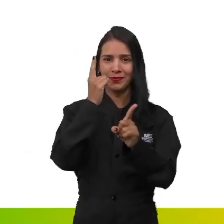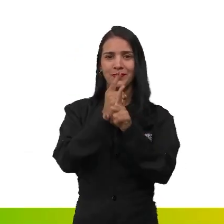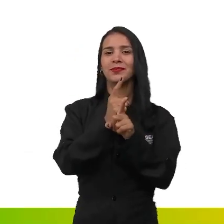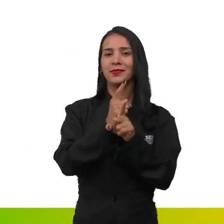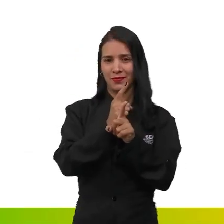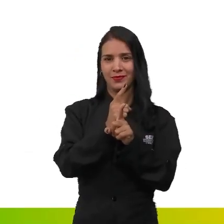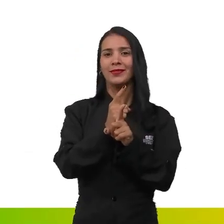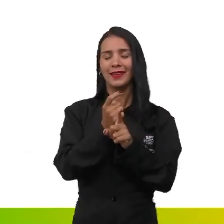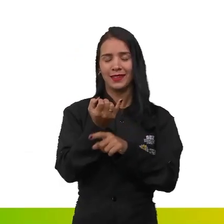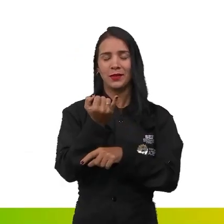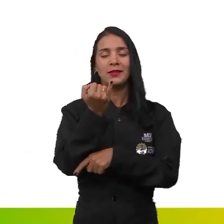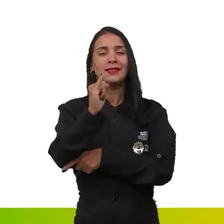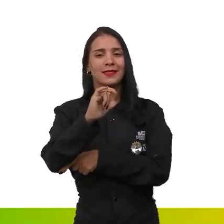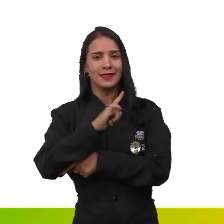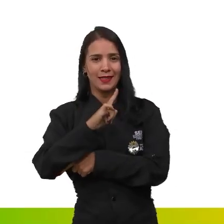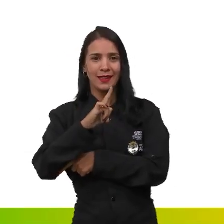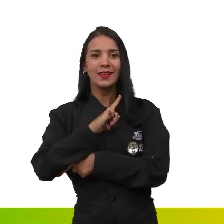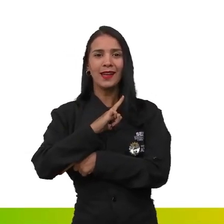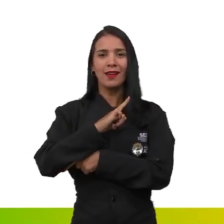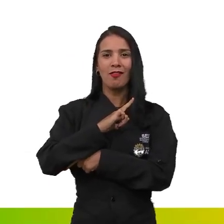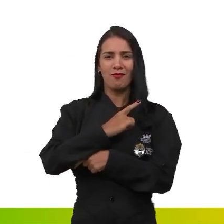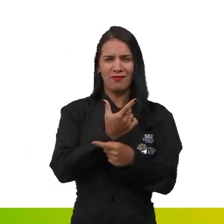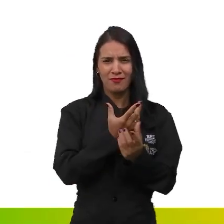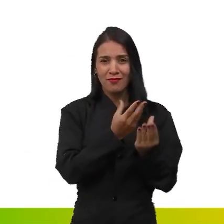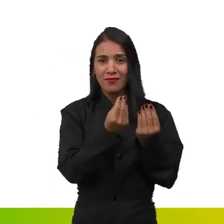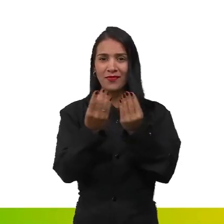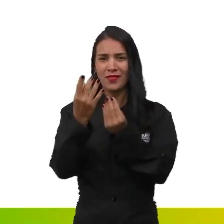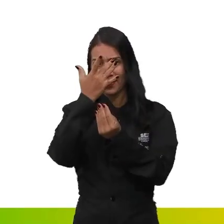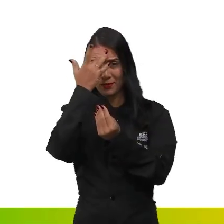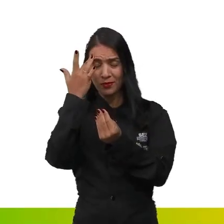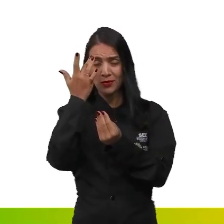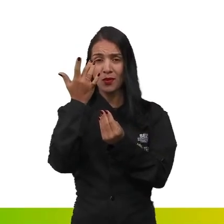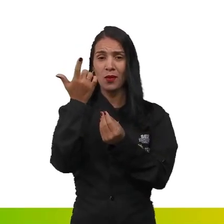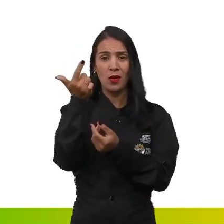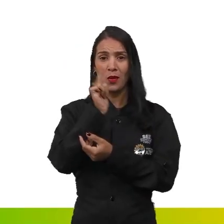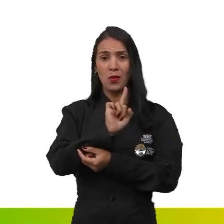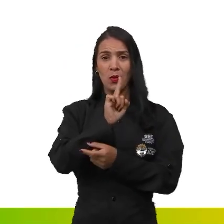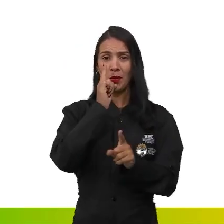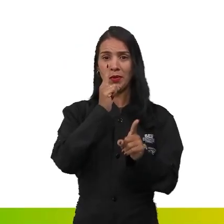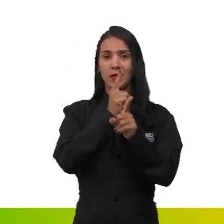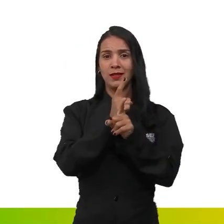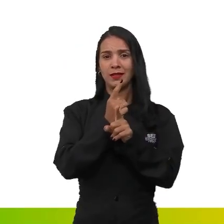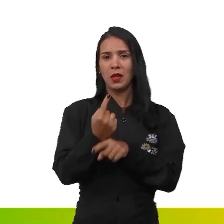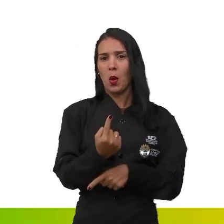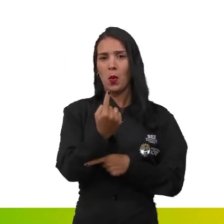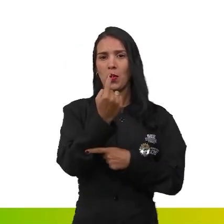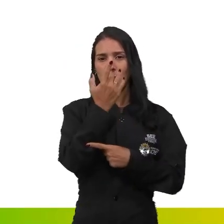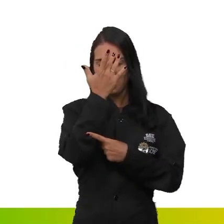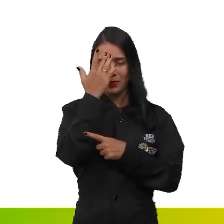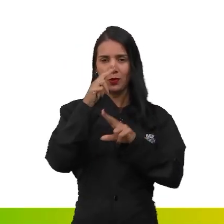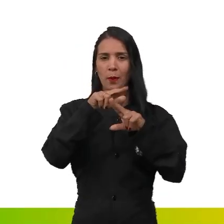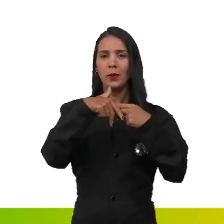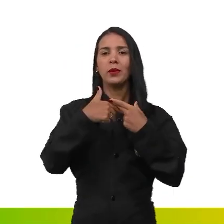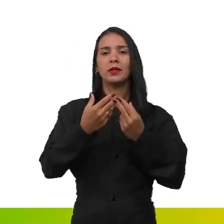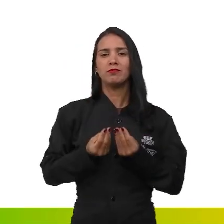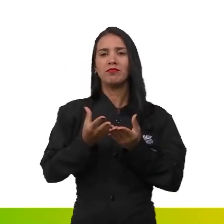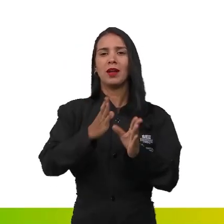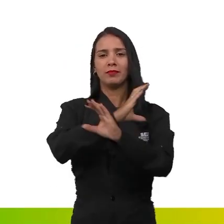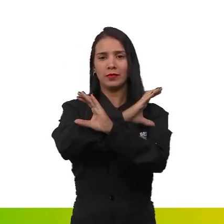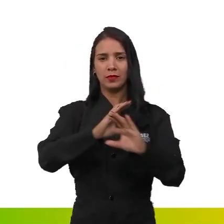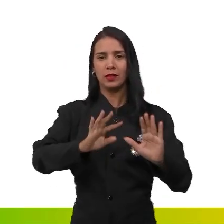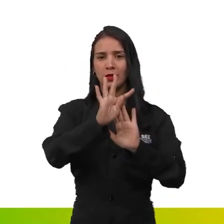meu texto em razão disso, tá? E a nossa quinta e última estratégia